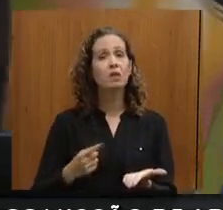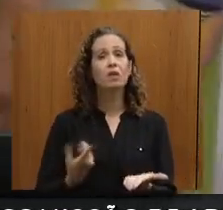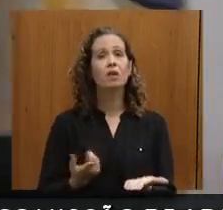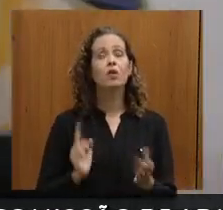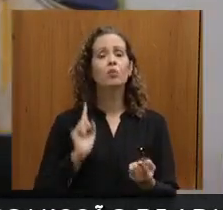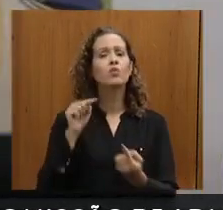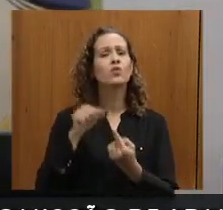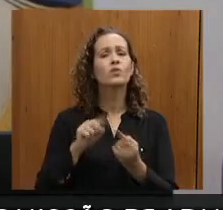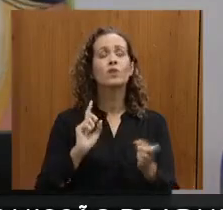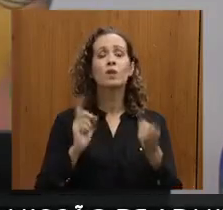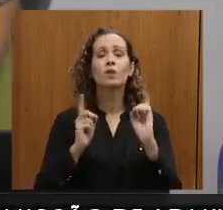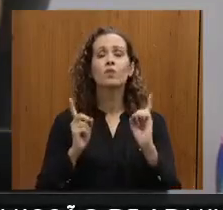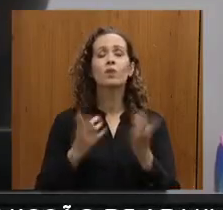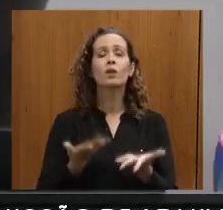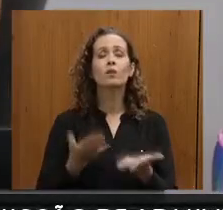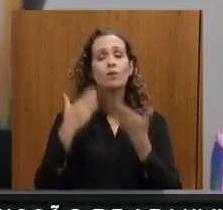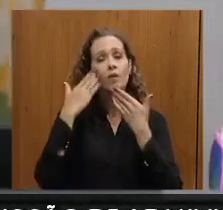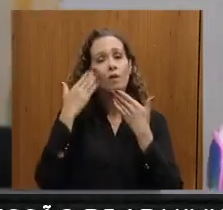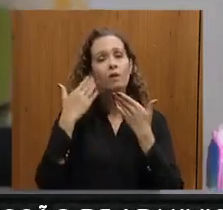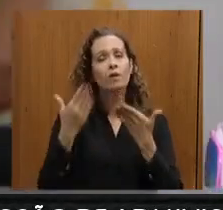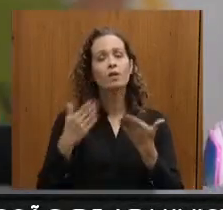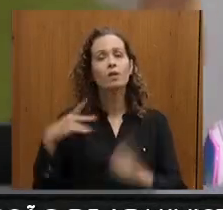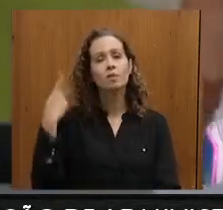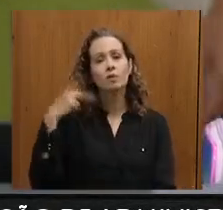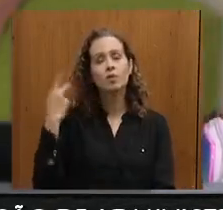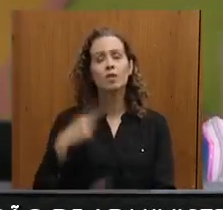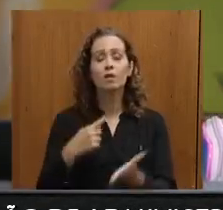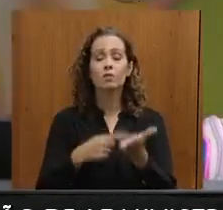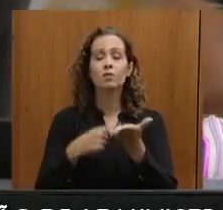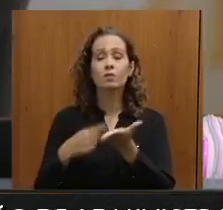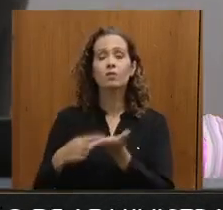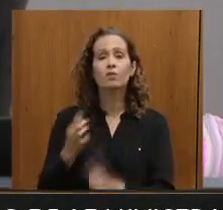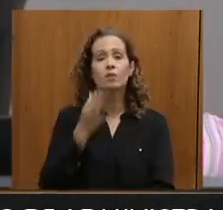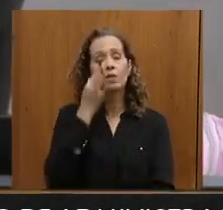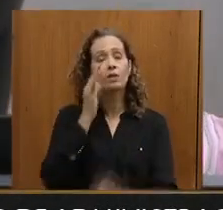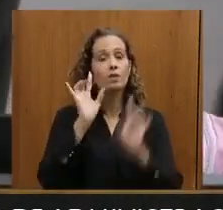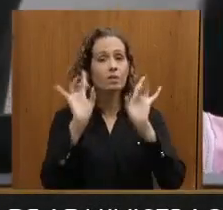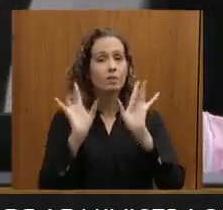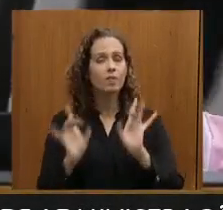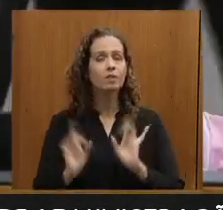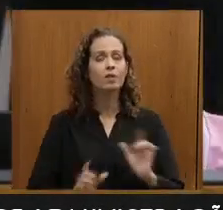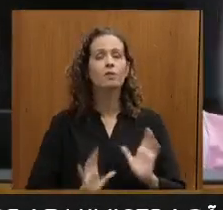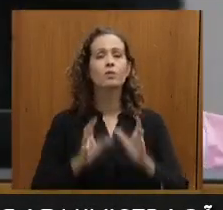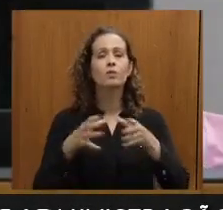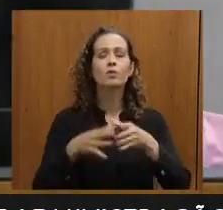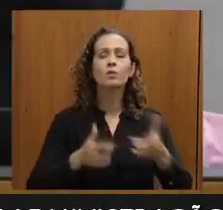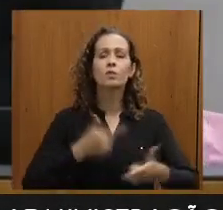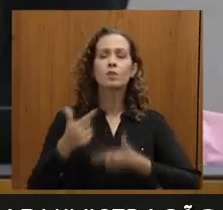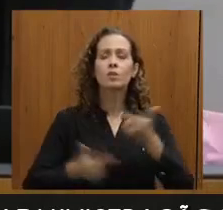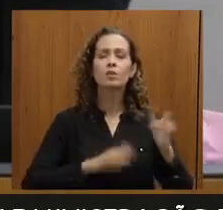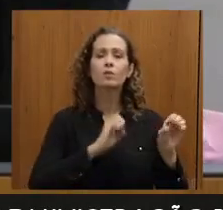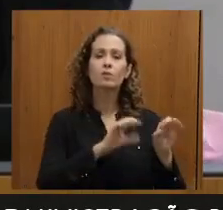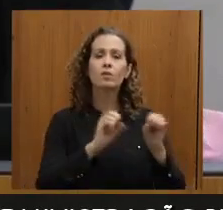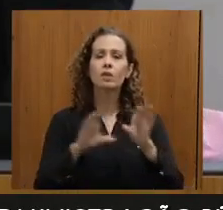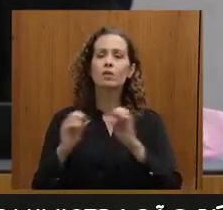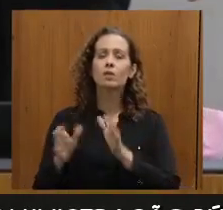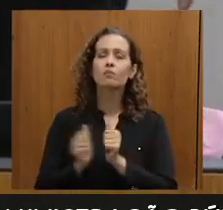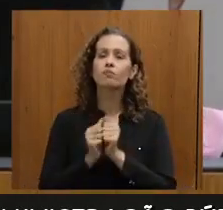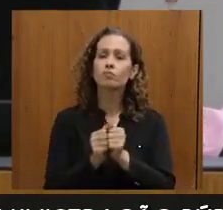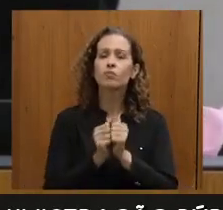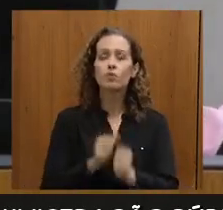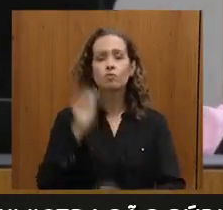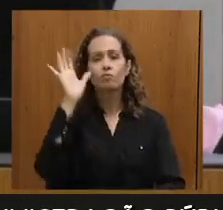presidência agradece a presença dos parlamentares, dos convidados, em especial das trabalhadoras em educação que acompanharam os